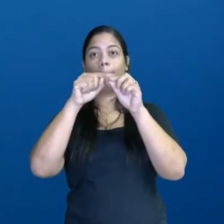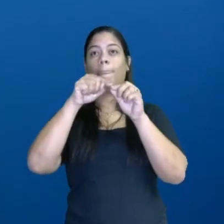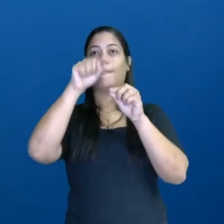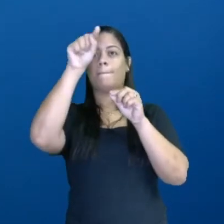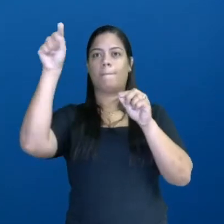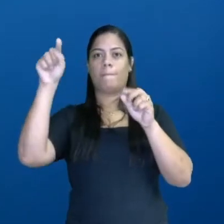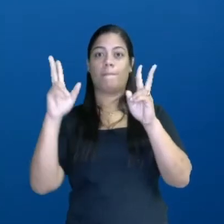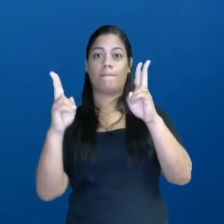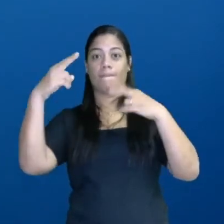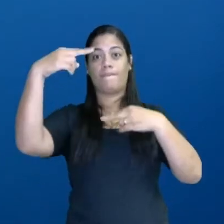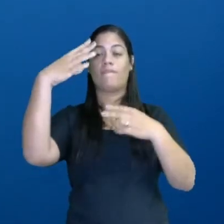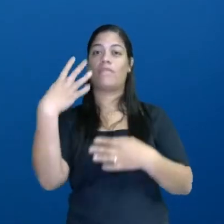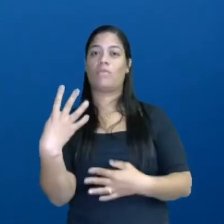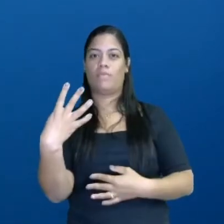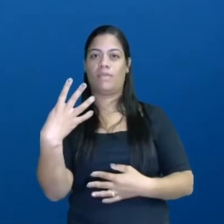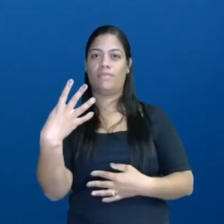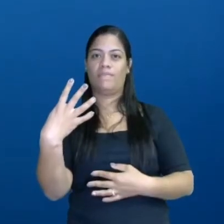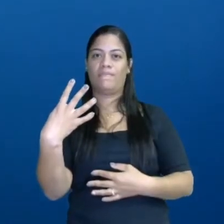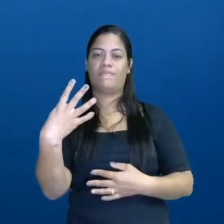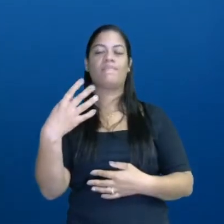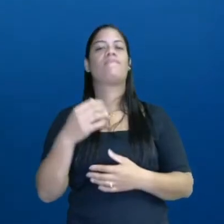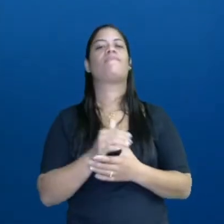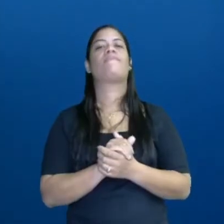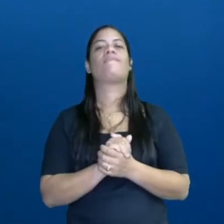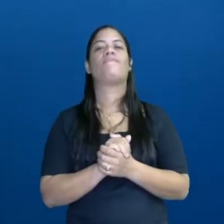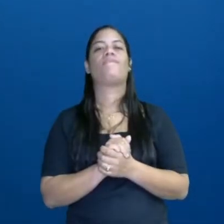para vocês memorizar, né? Quadri, né?